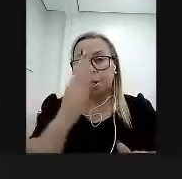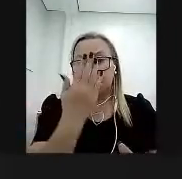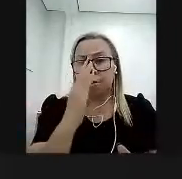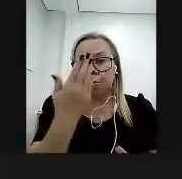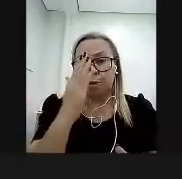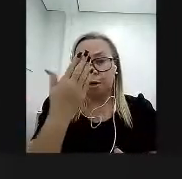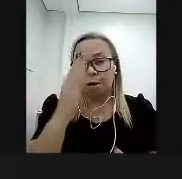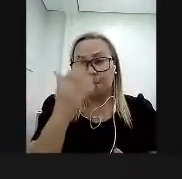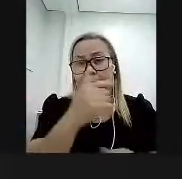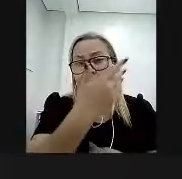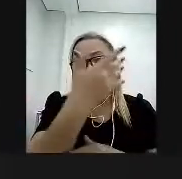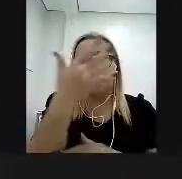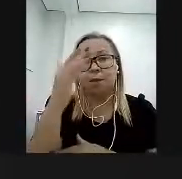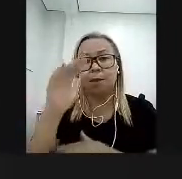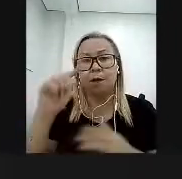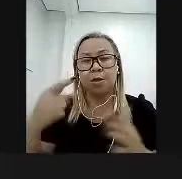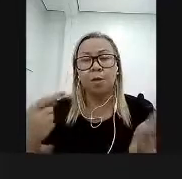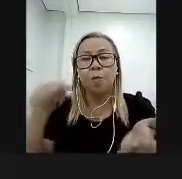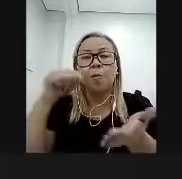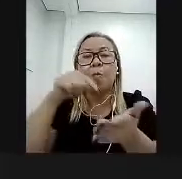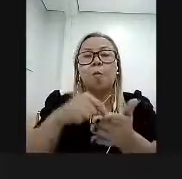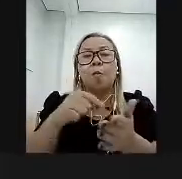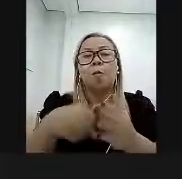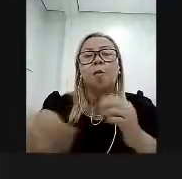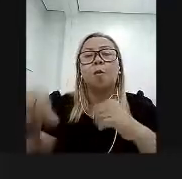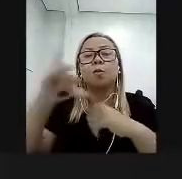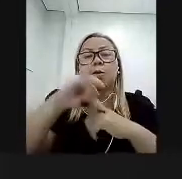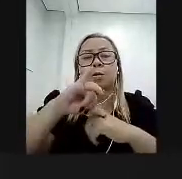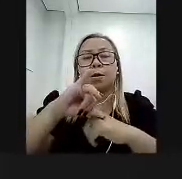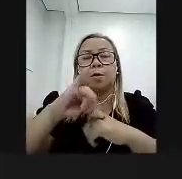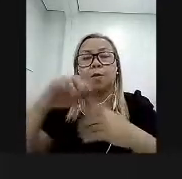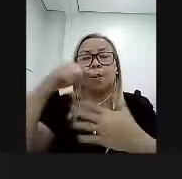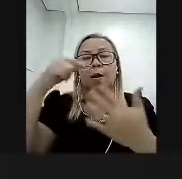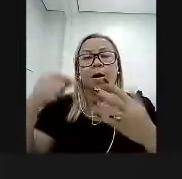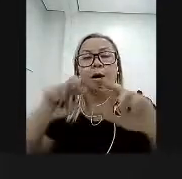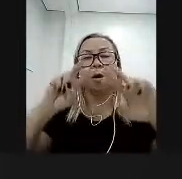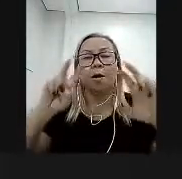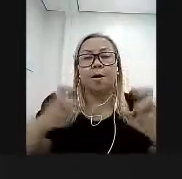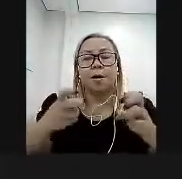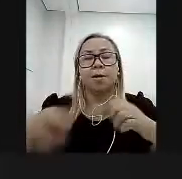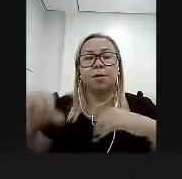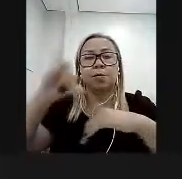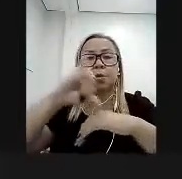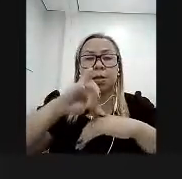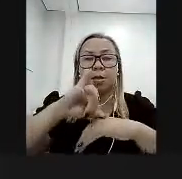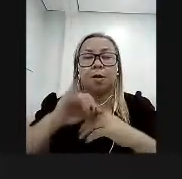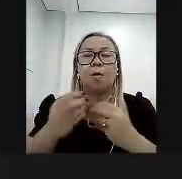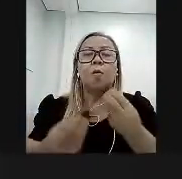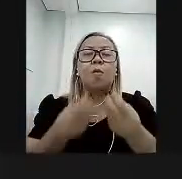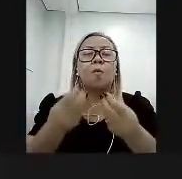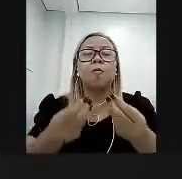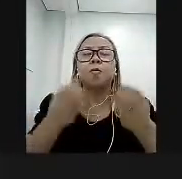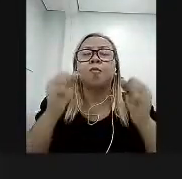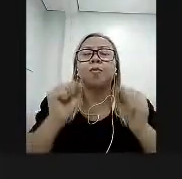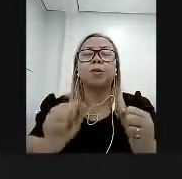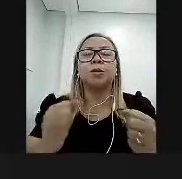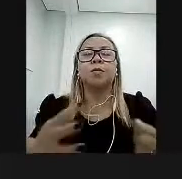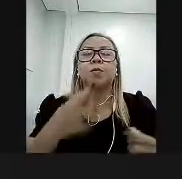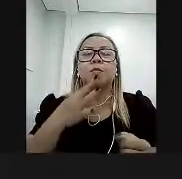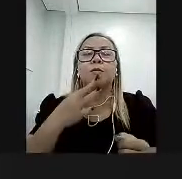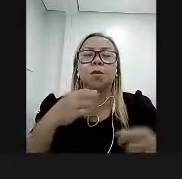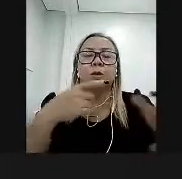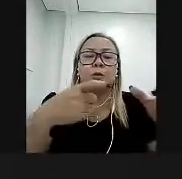ponto central. Como é que é possível reapresentar os espaços que a gente conhece? Como é possível compor